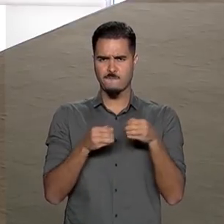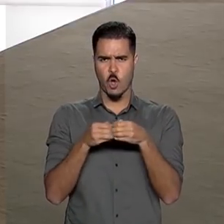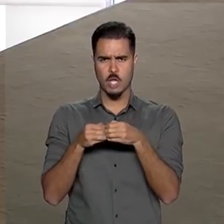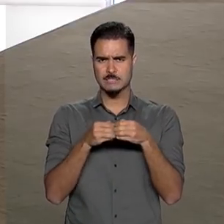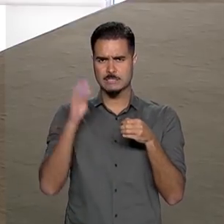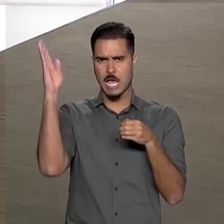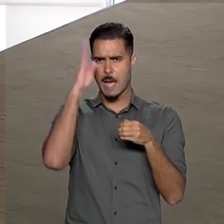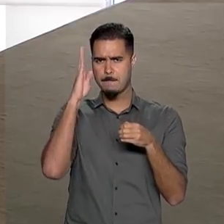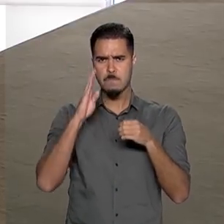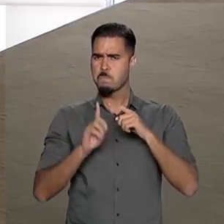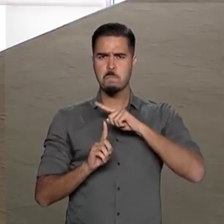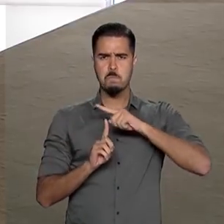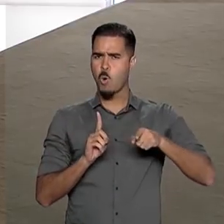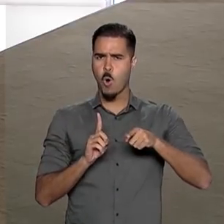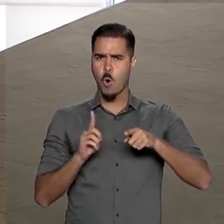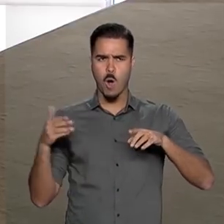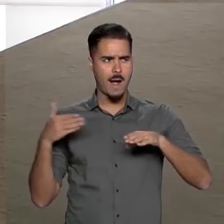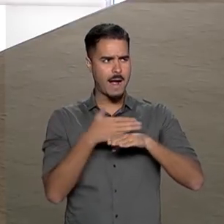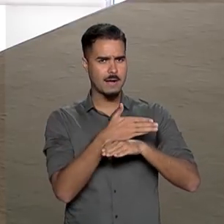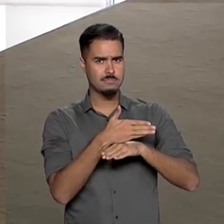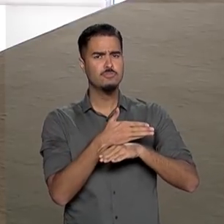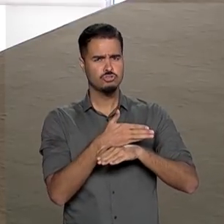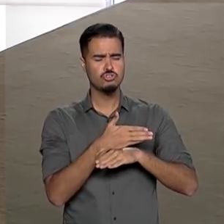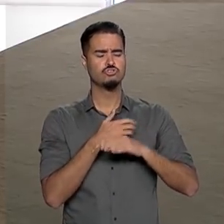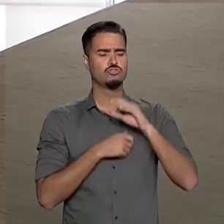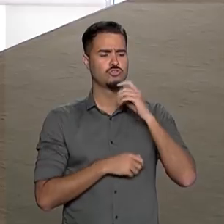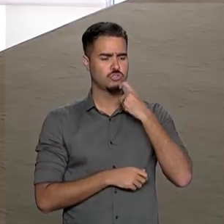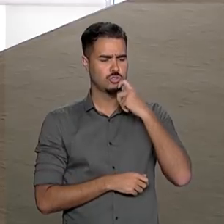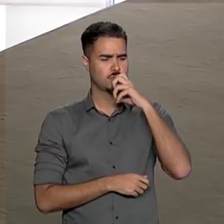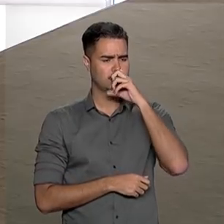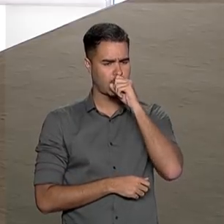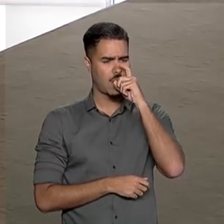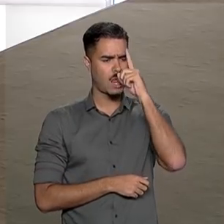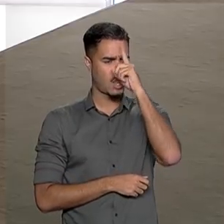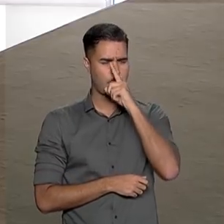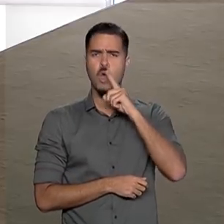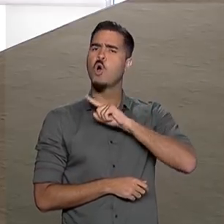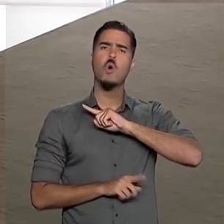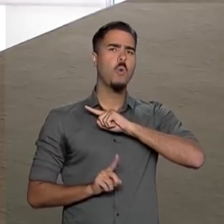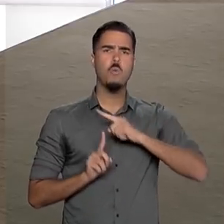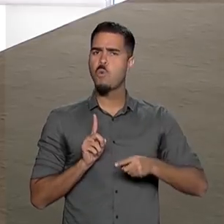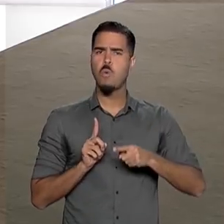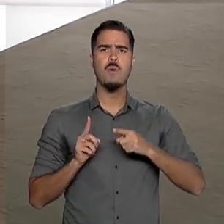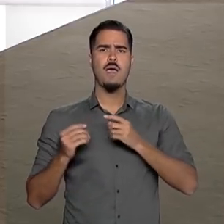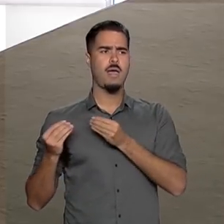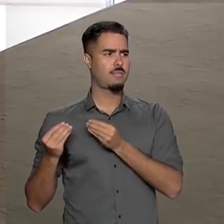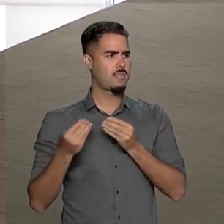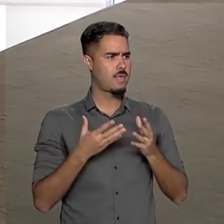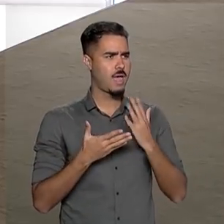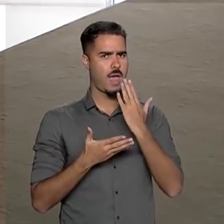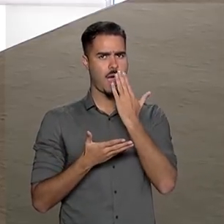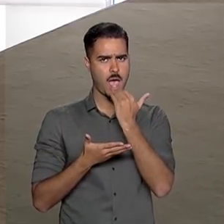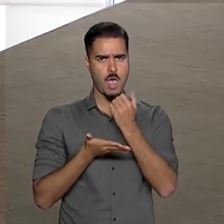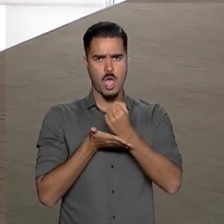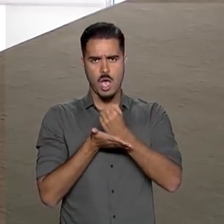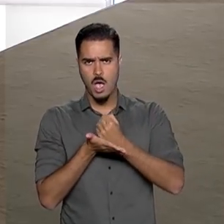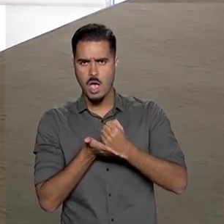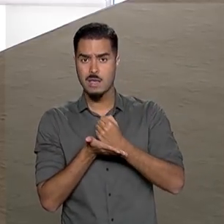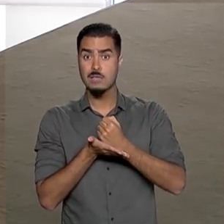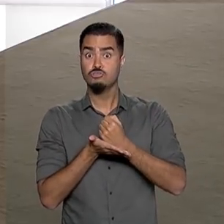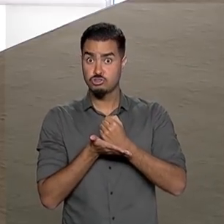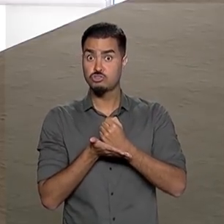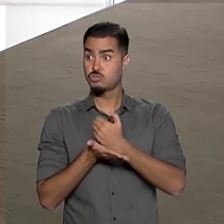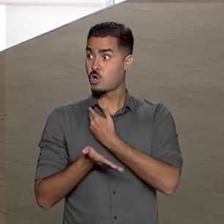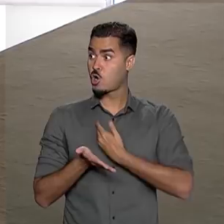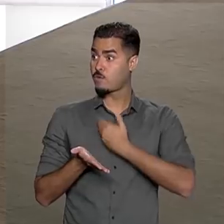Brasil a medida se Estendeu por todo o final de semana impedindo a entrada de alimentos e medicamentos enviados